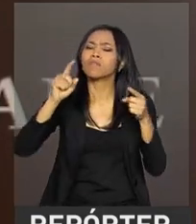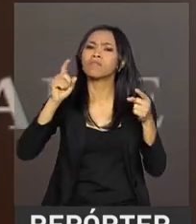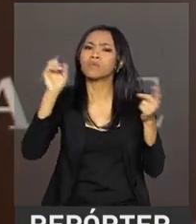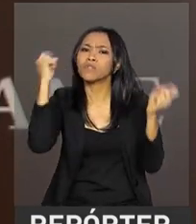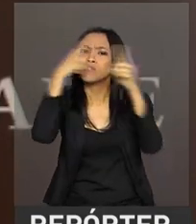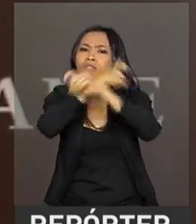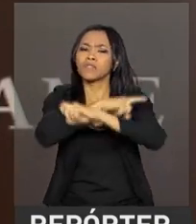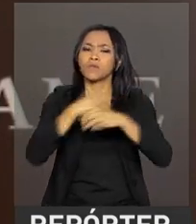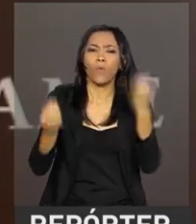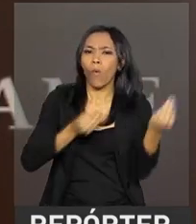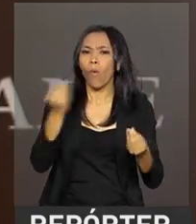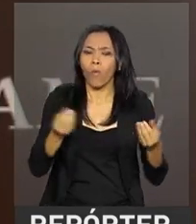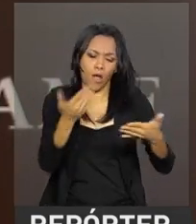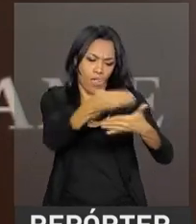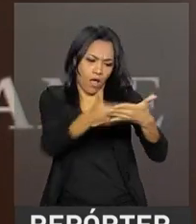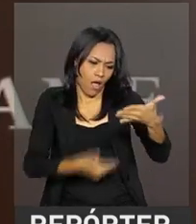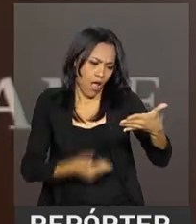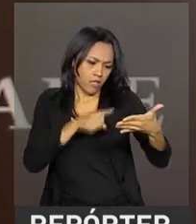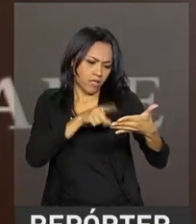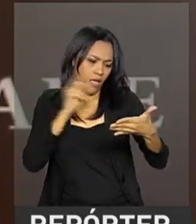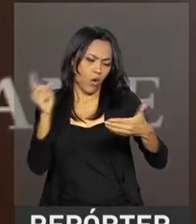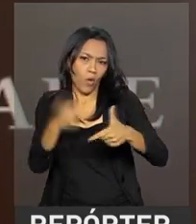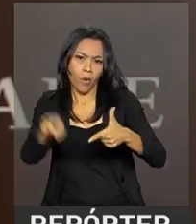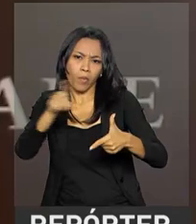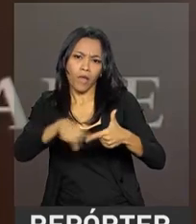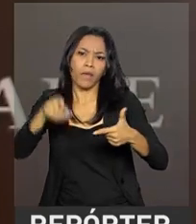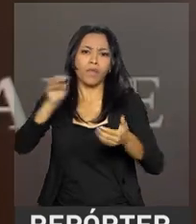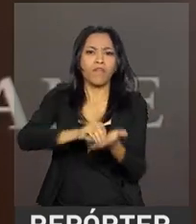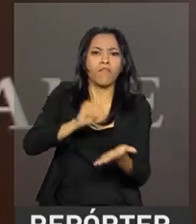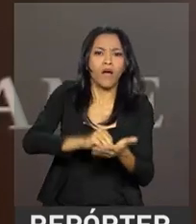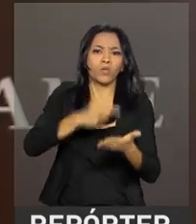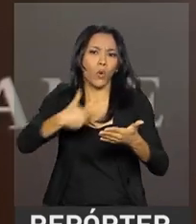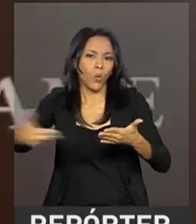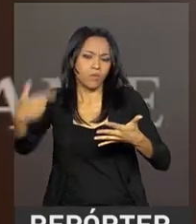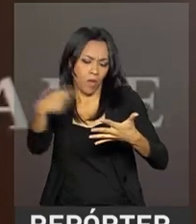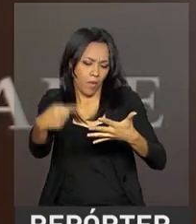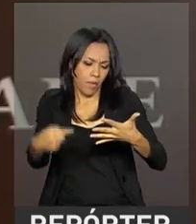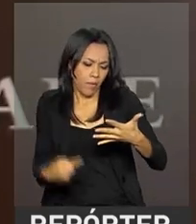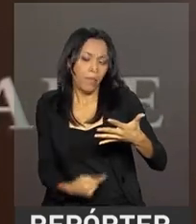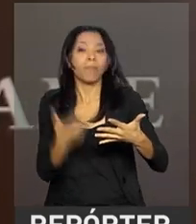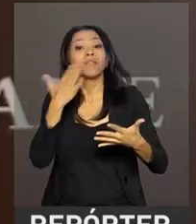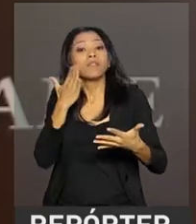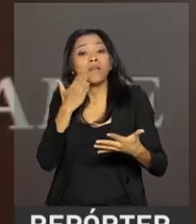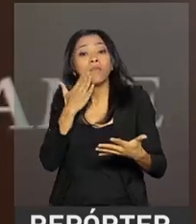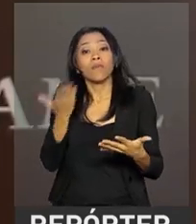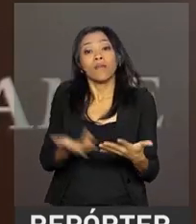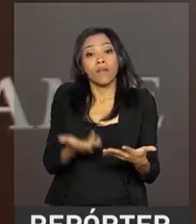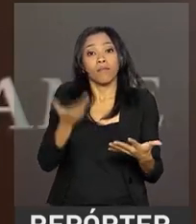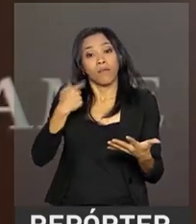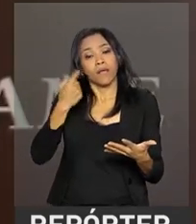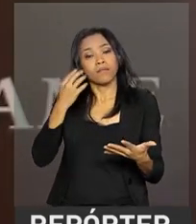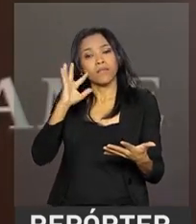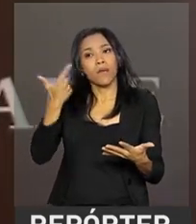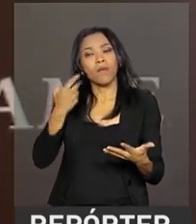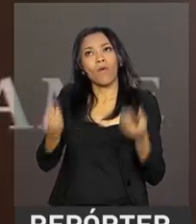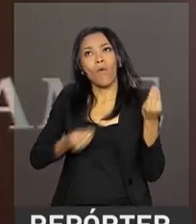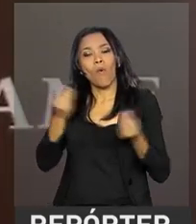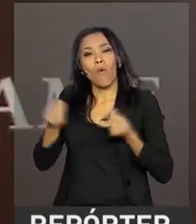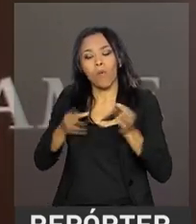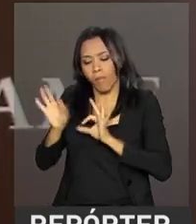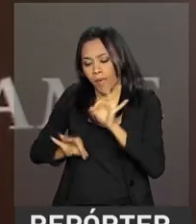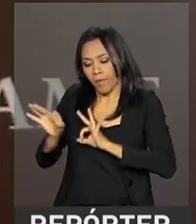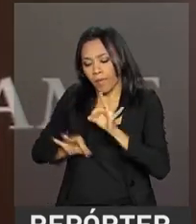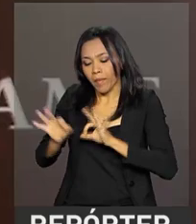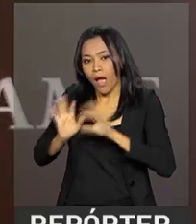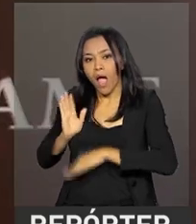Brasil, se é mobilidade, se é saneamento, enfim, habitação, para que nós possamos, inclusive, ajudar na elaboração de planos,